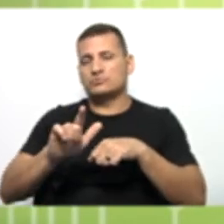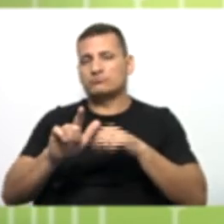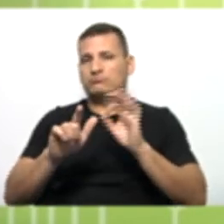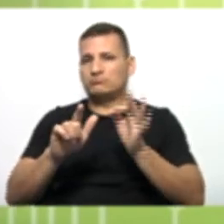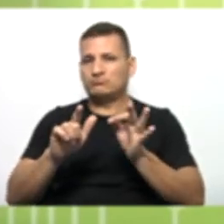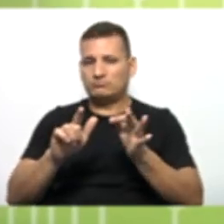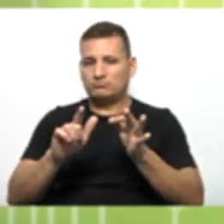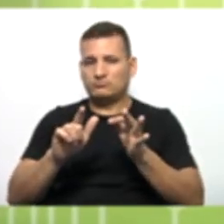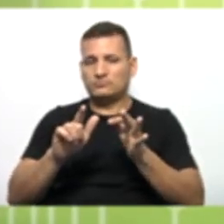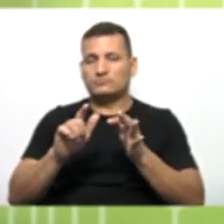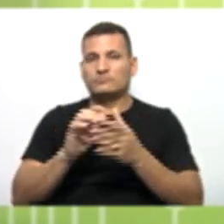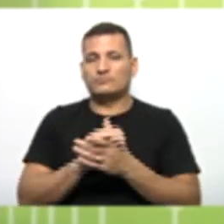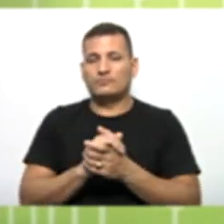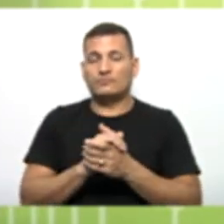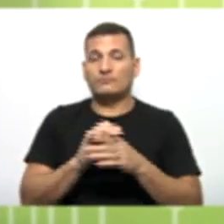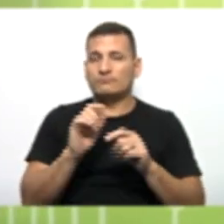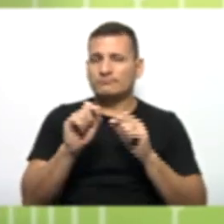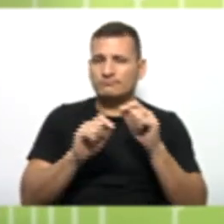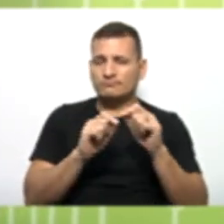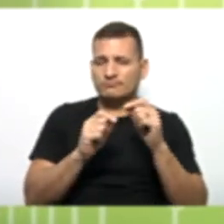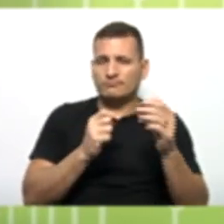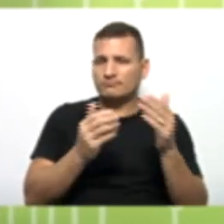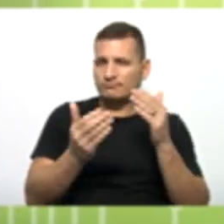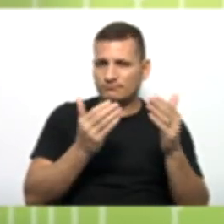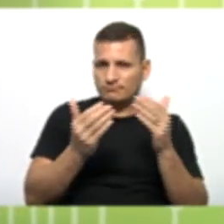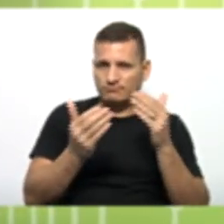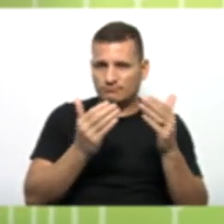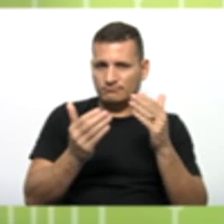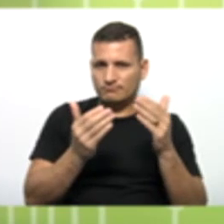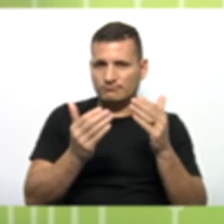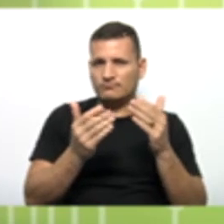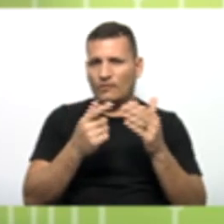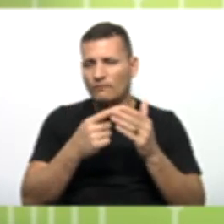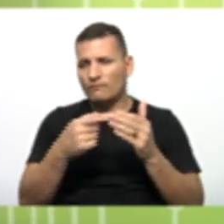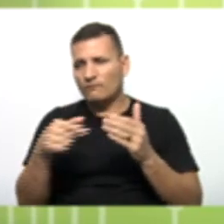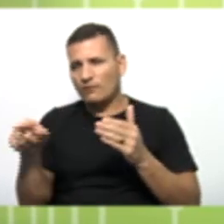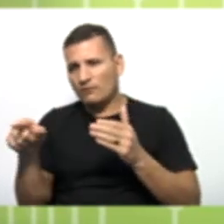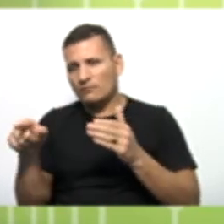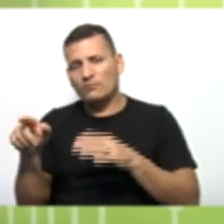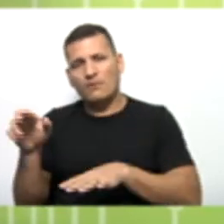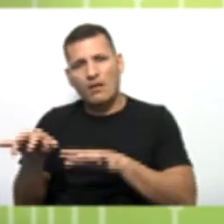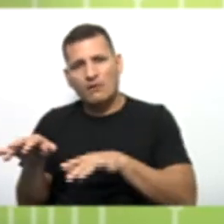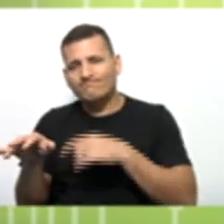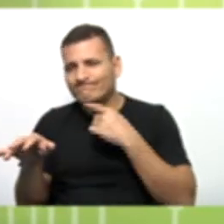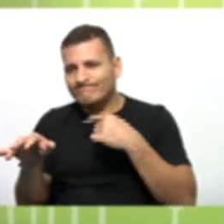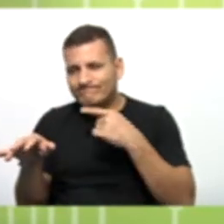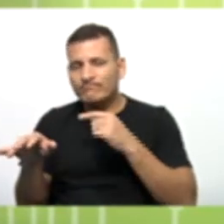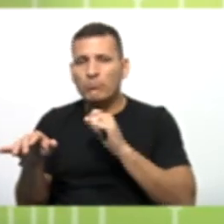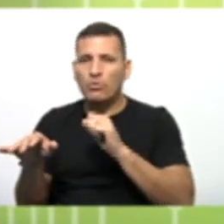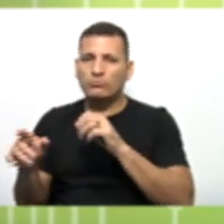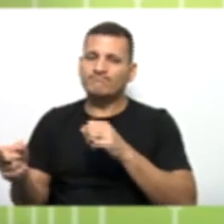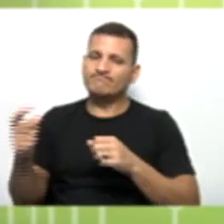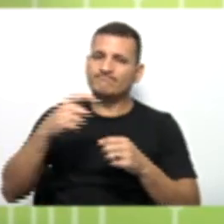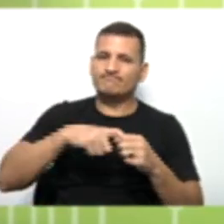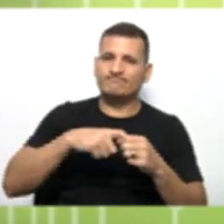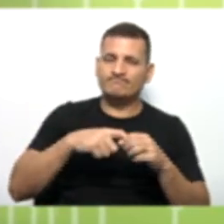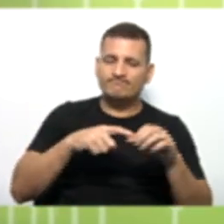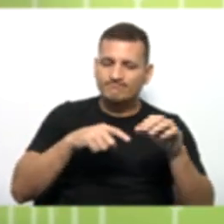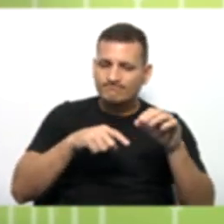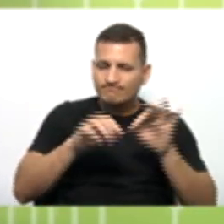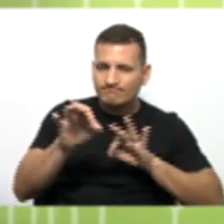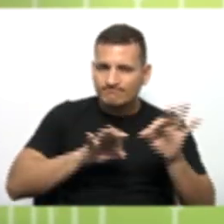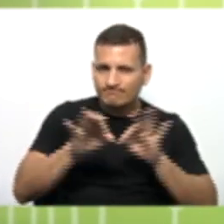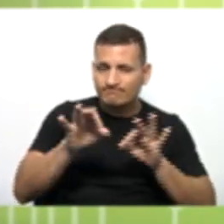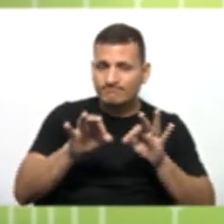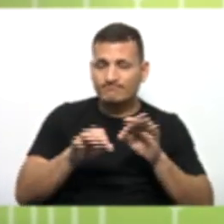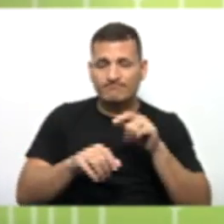ó. Aquilo que for analisado pode retornar, certo? O programador pode identificar que aquela